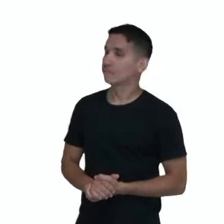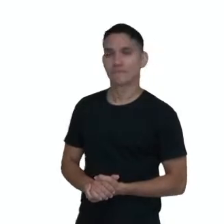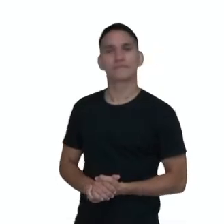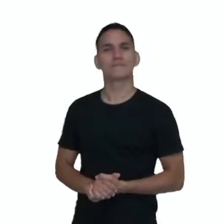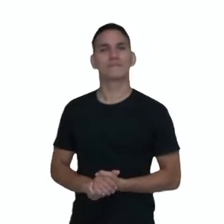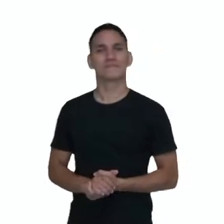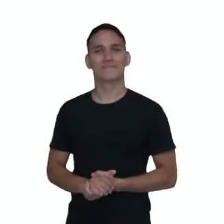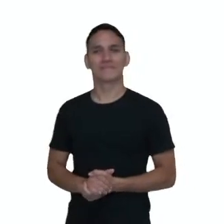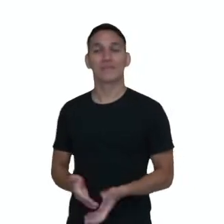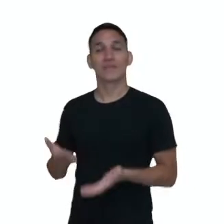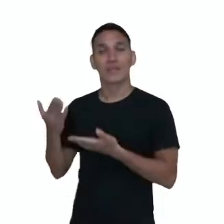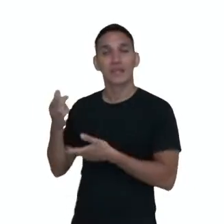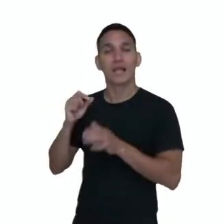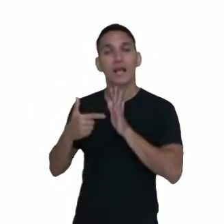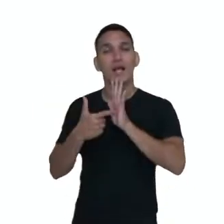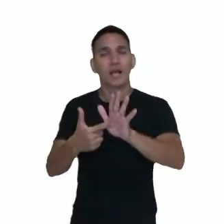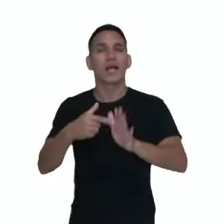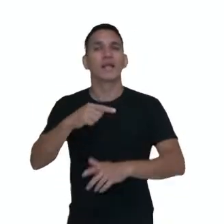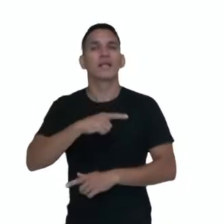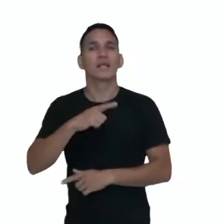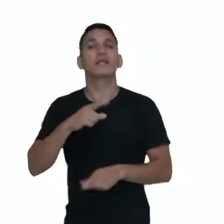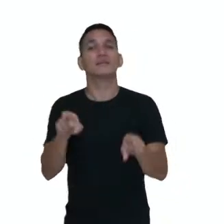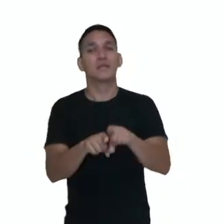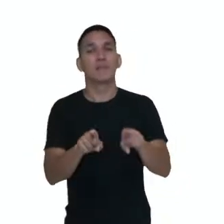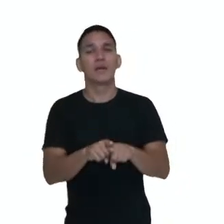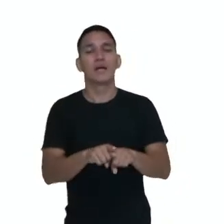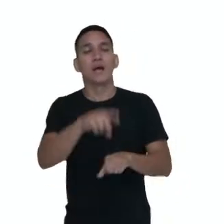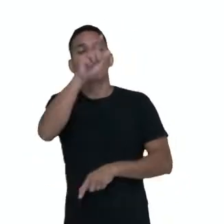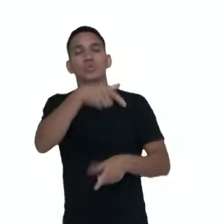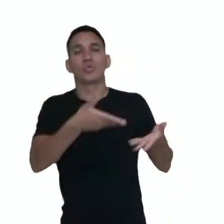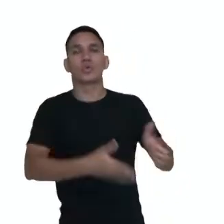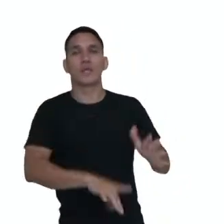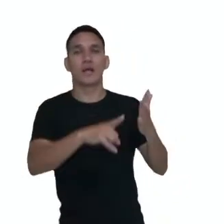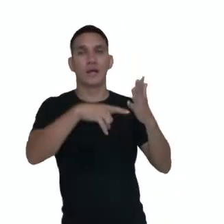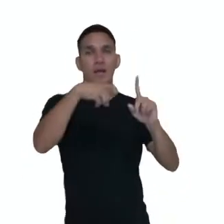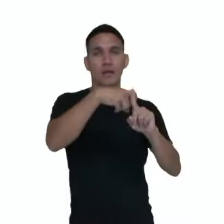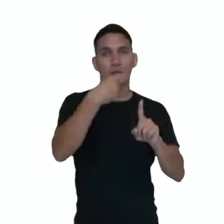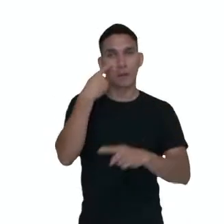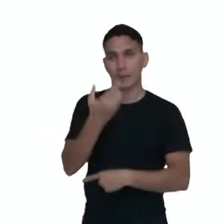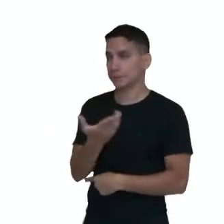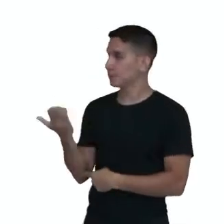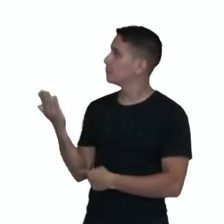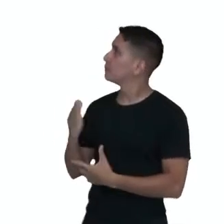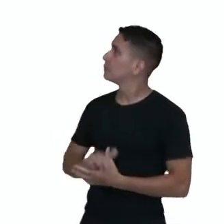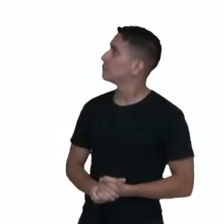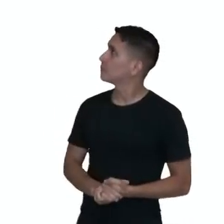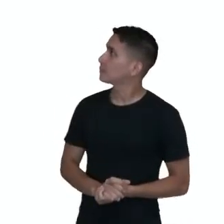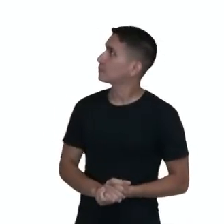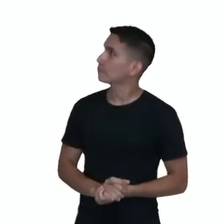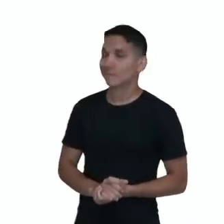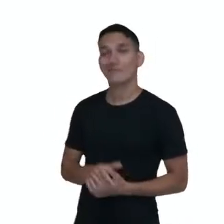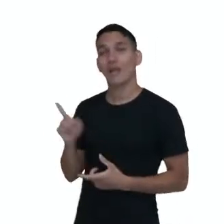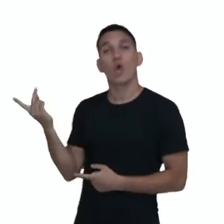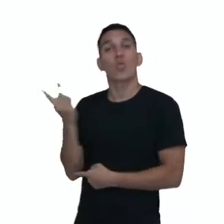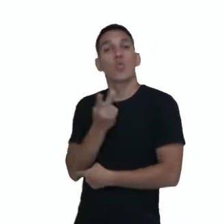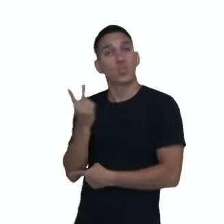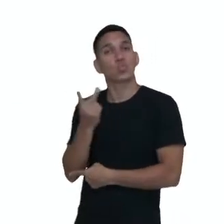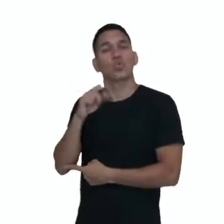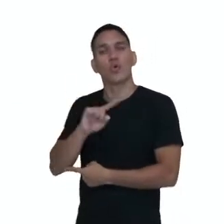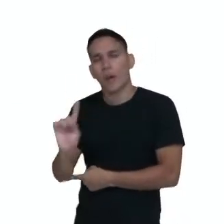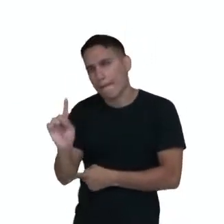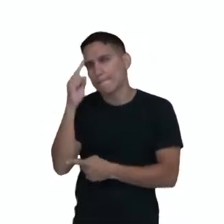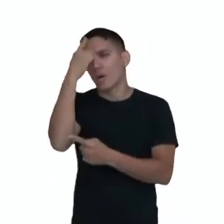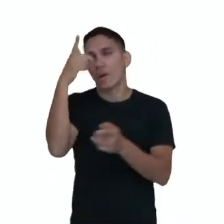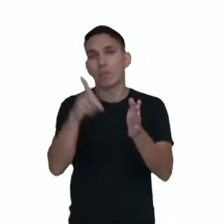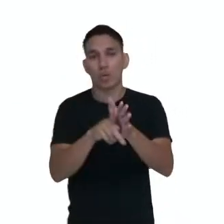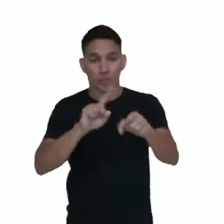Hausenschofer, melhor dizendo, e o britânico Halford John Mackinder, que fundaram então e delinearam